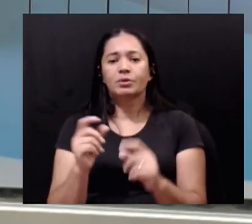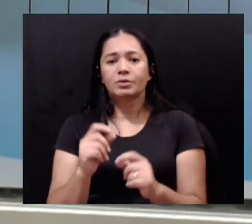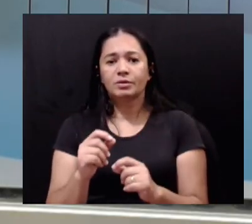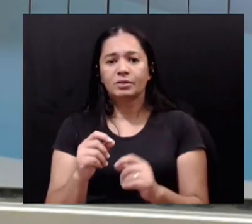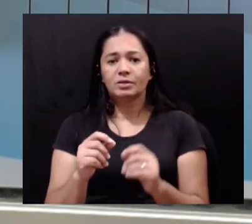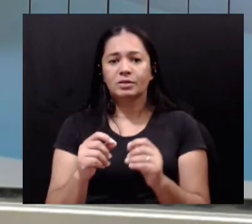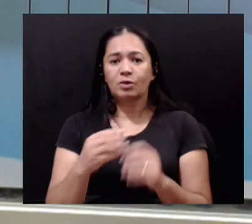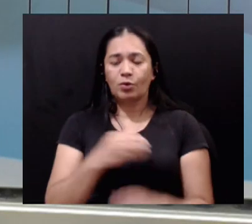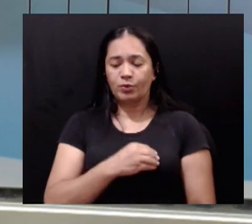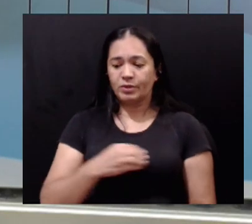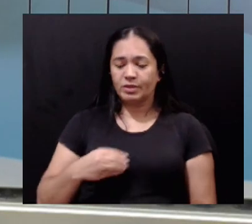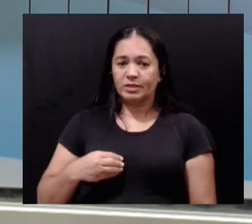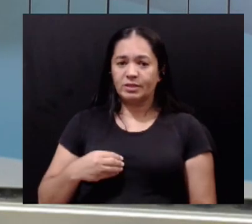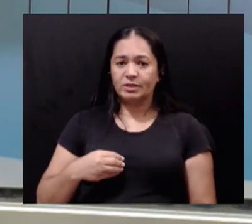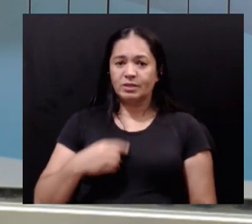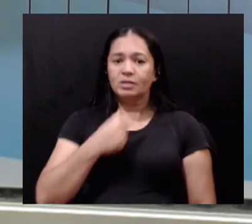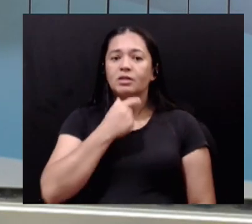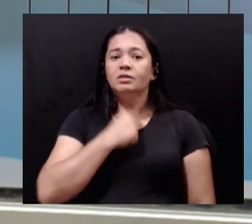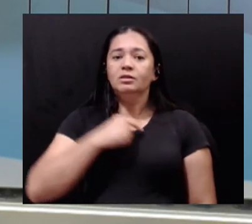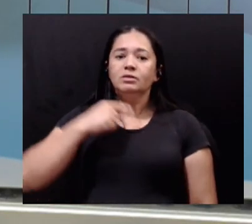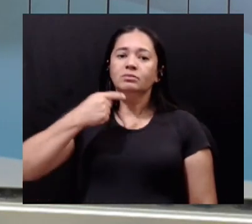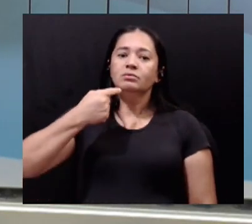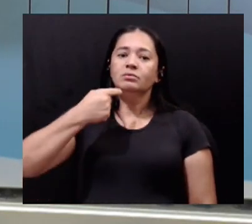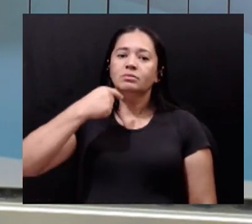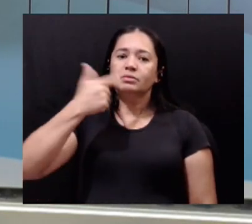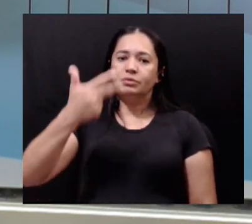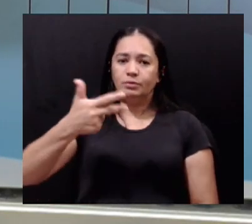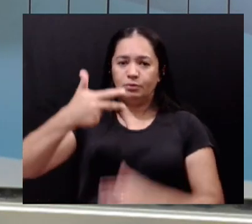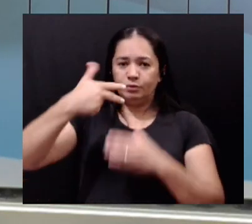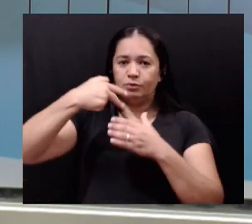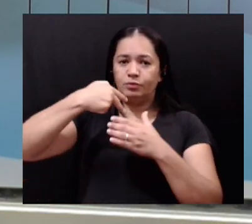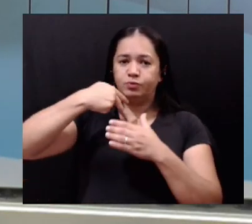método simples, né, geralmente, de se fazer,